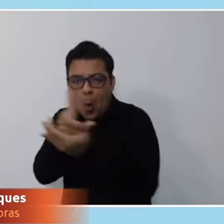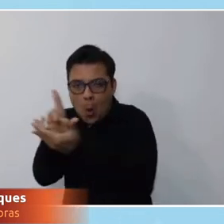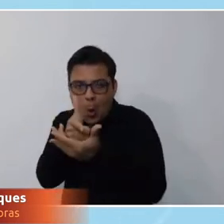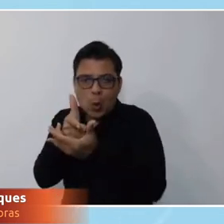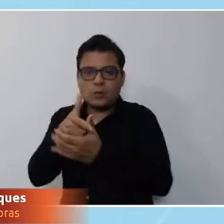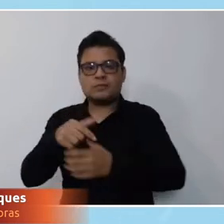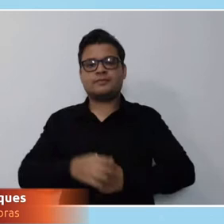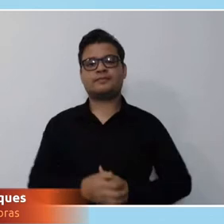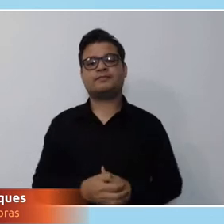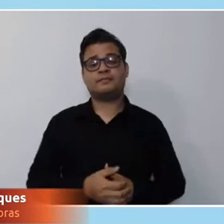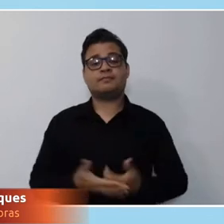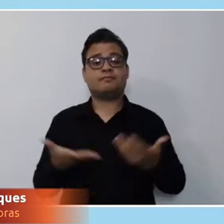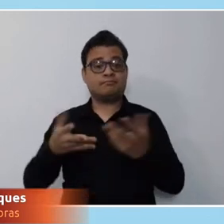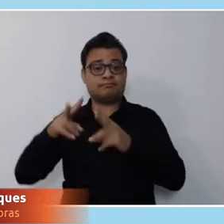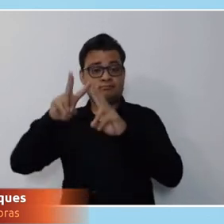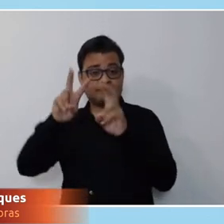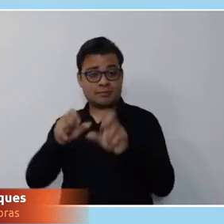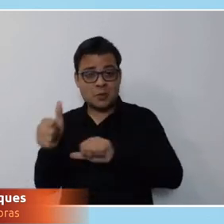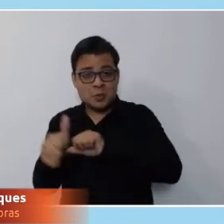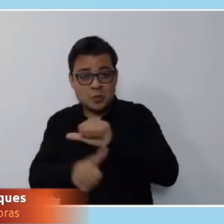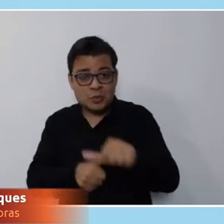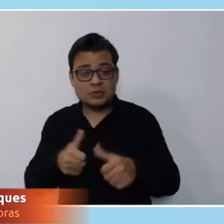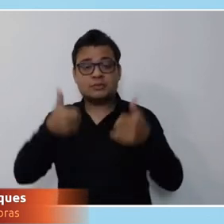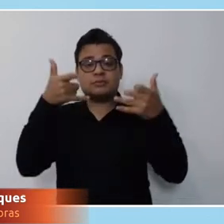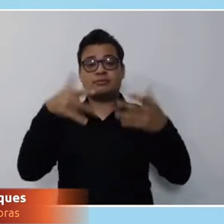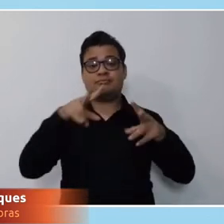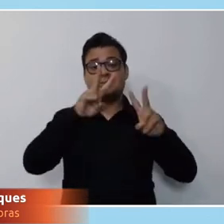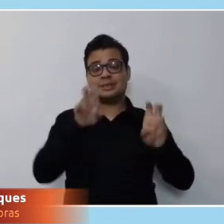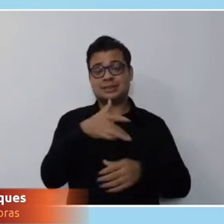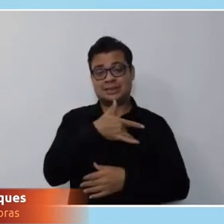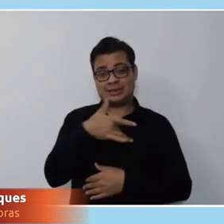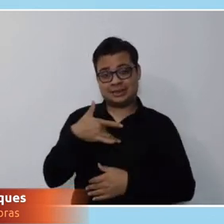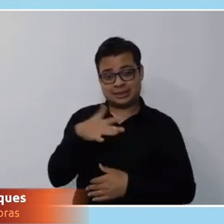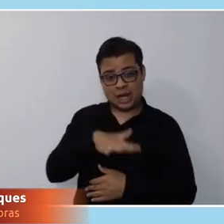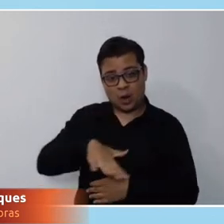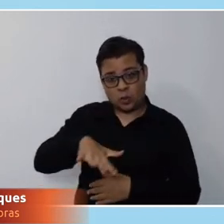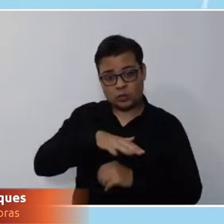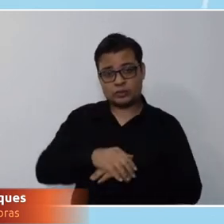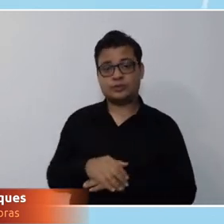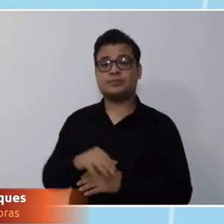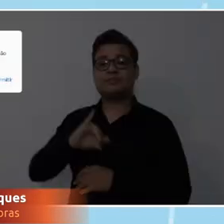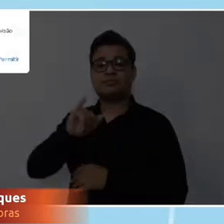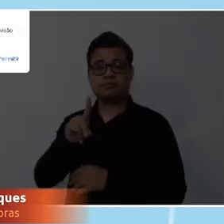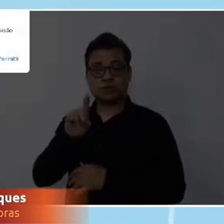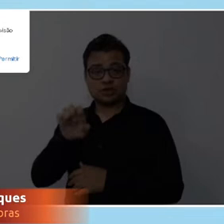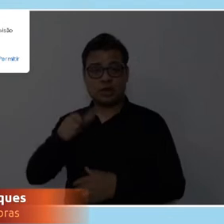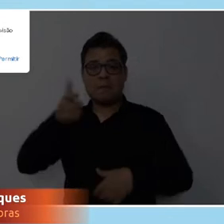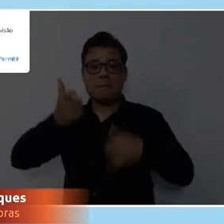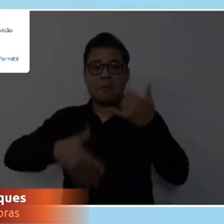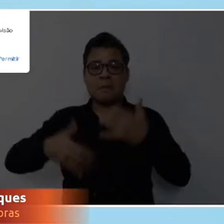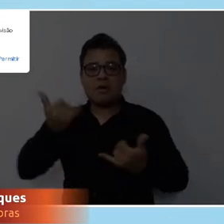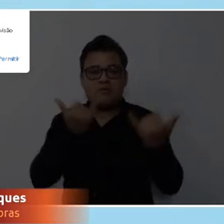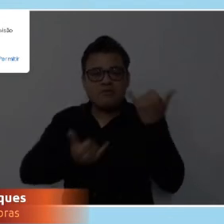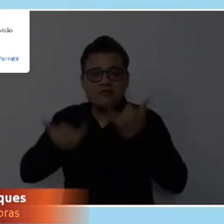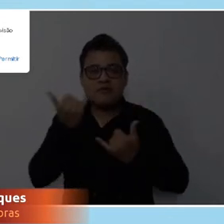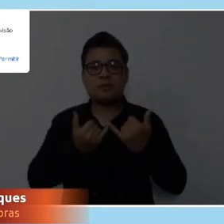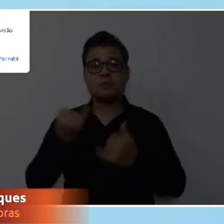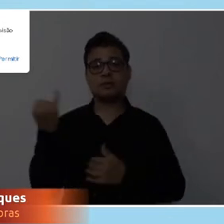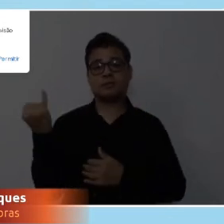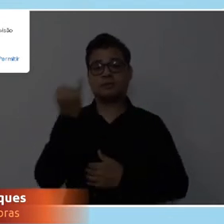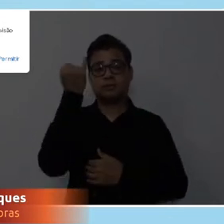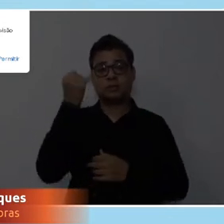a pauta, vamos falar sobre saúde. A Jade vai trazer informações importantes sobre práticas esportivas